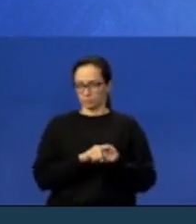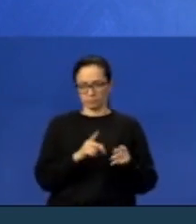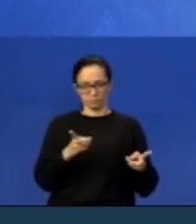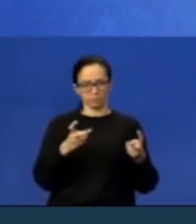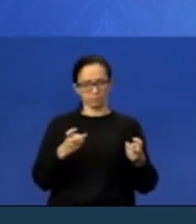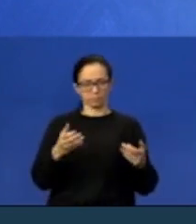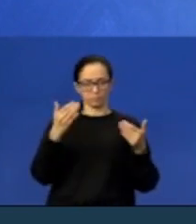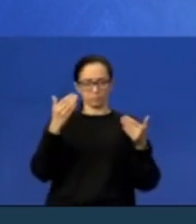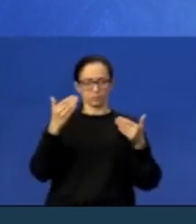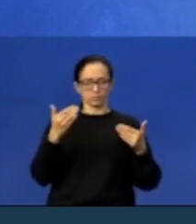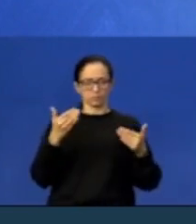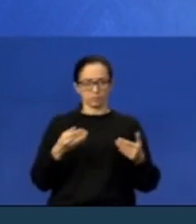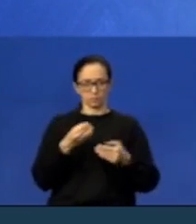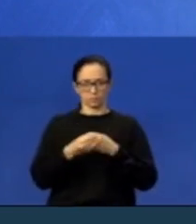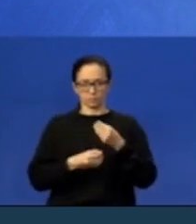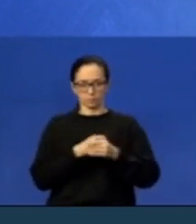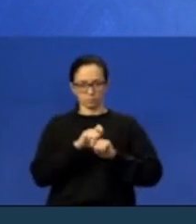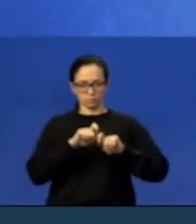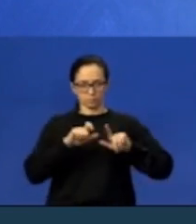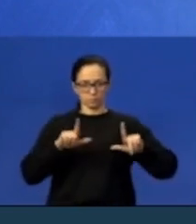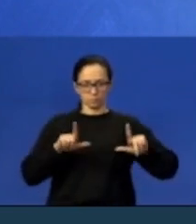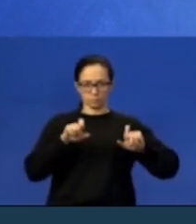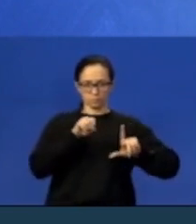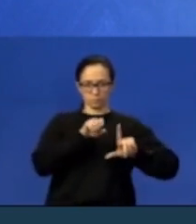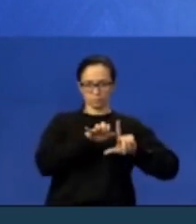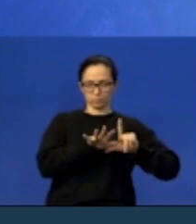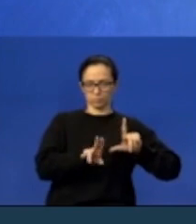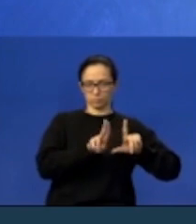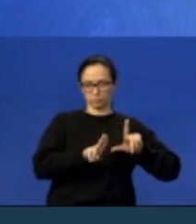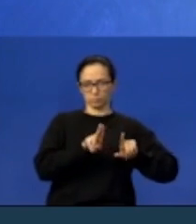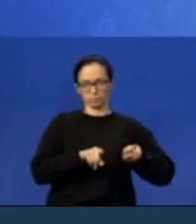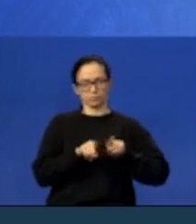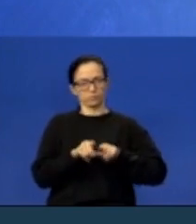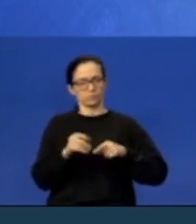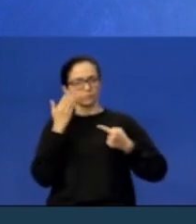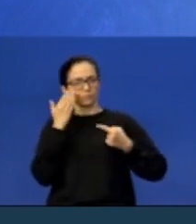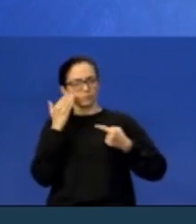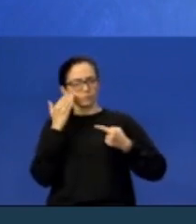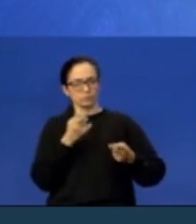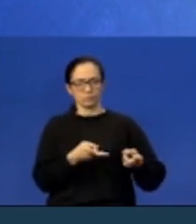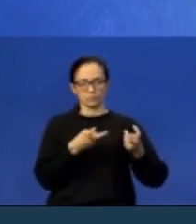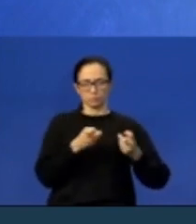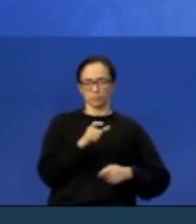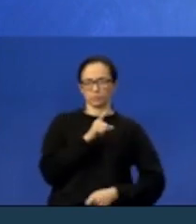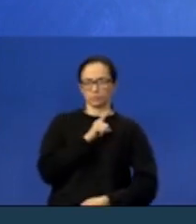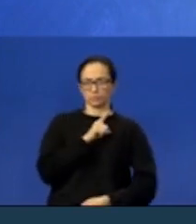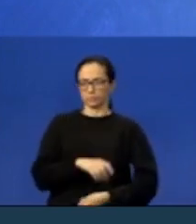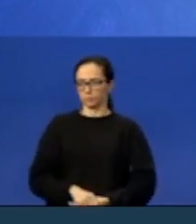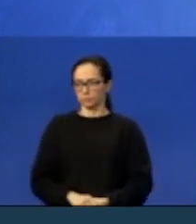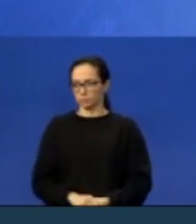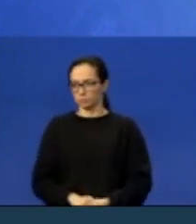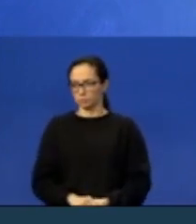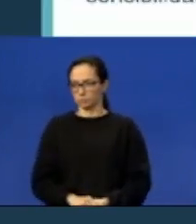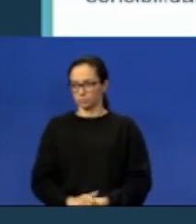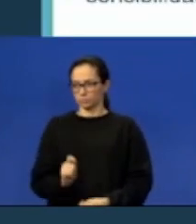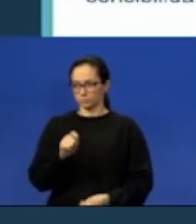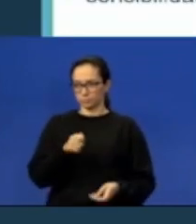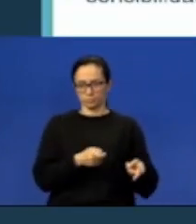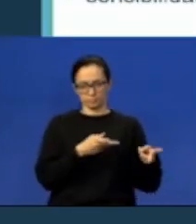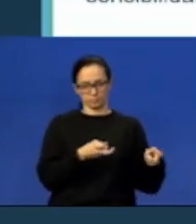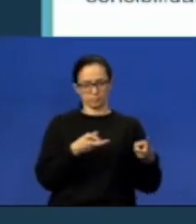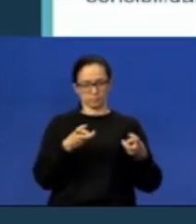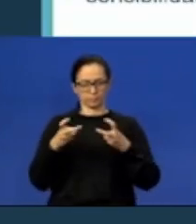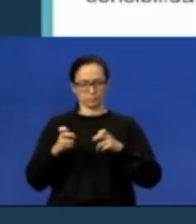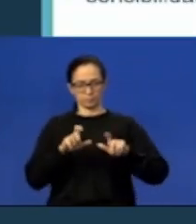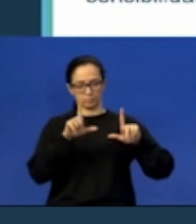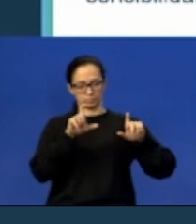do feixe de raio-x utilizado também vai influenciar na imagem formada. A posição do objeto em relação aos feixes de raio-x